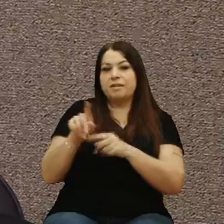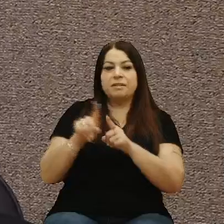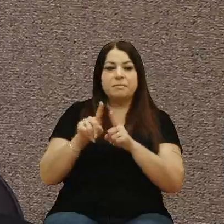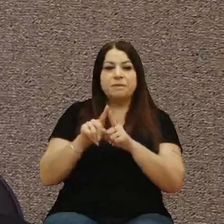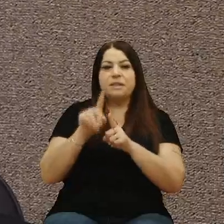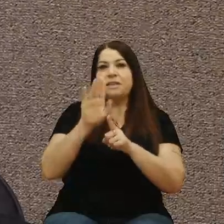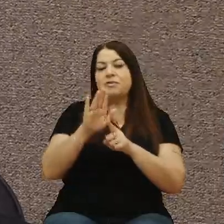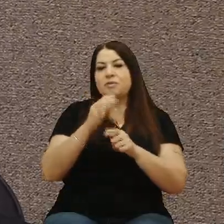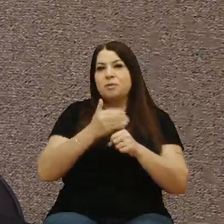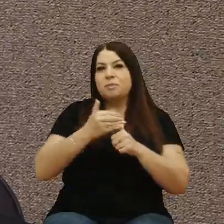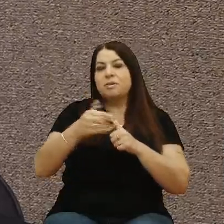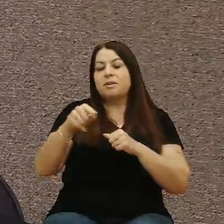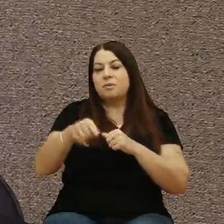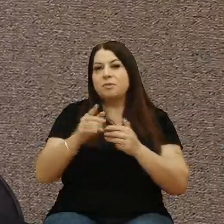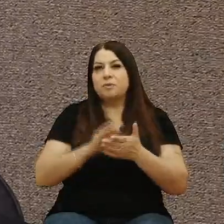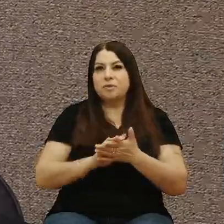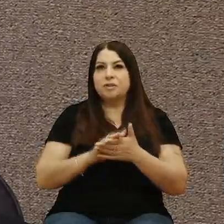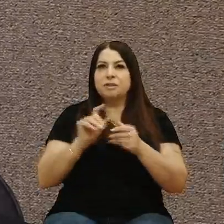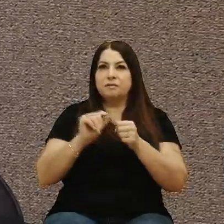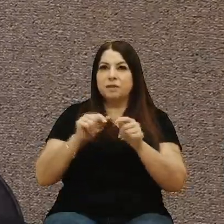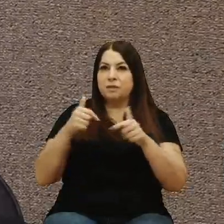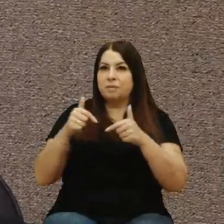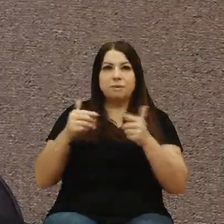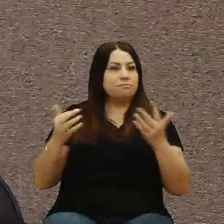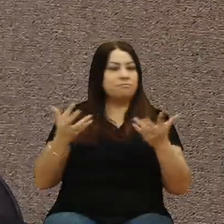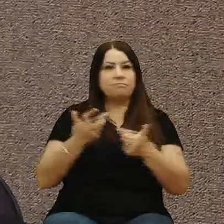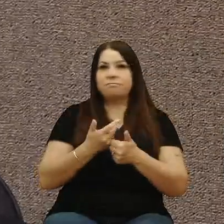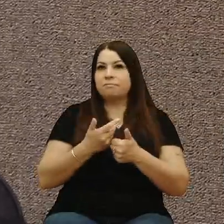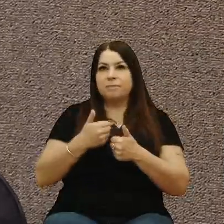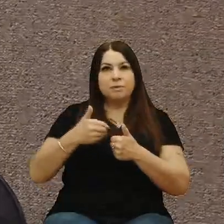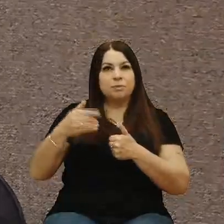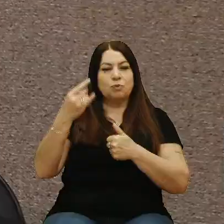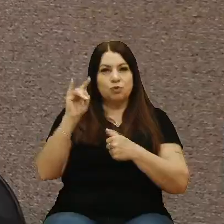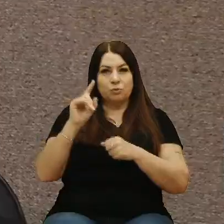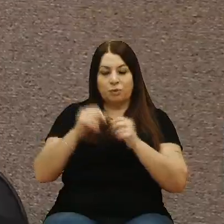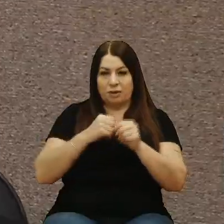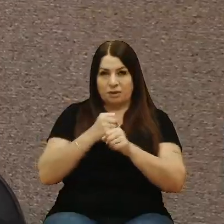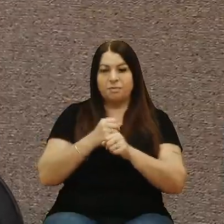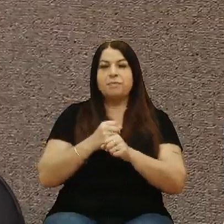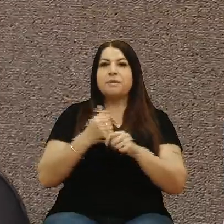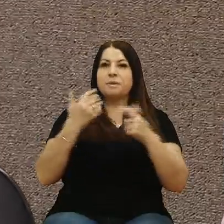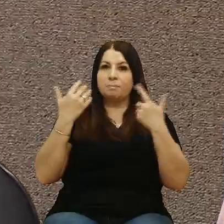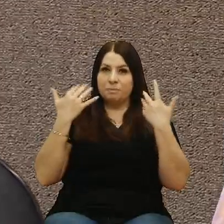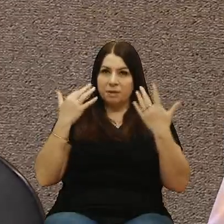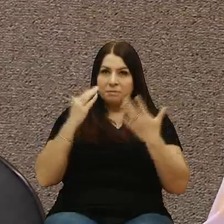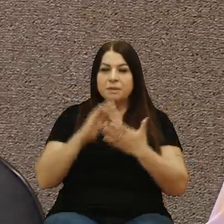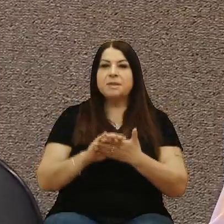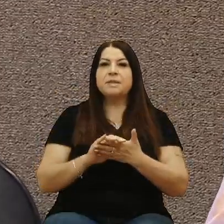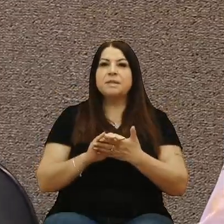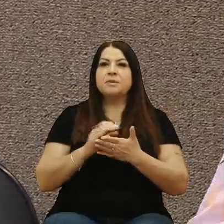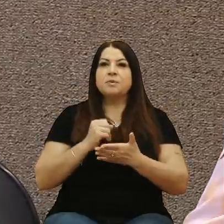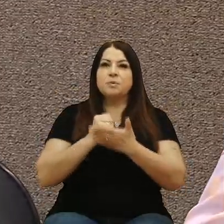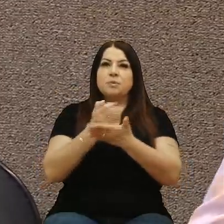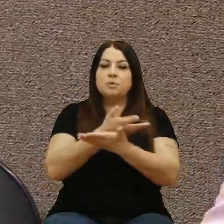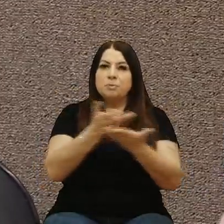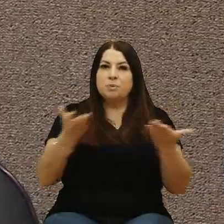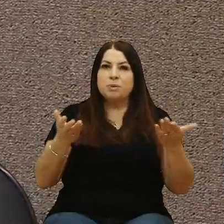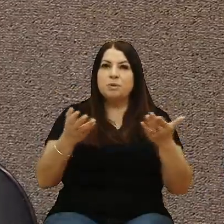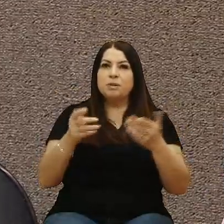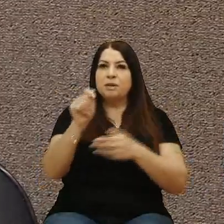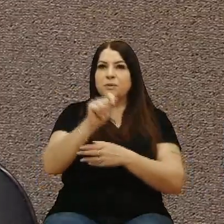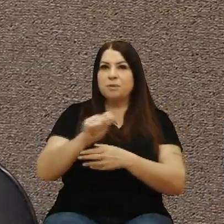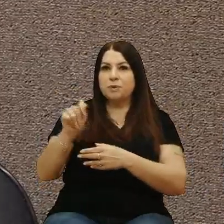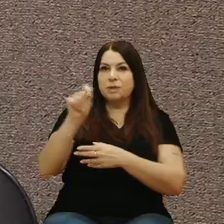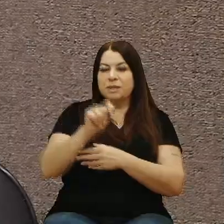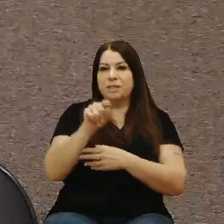seu mandato nesse momento e fez um trabalho incrível durante o último ano. Então, parabéns e contem com a gente. A Associação dos